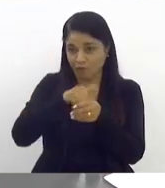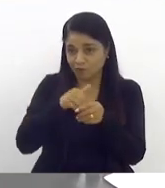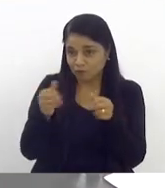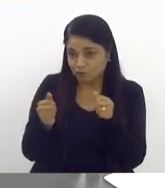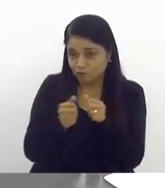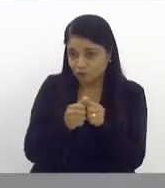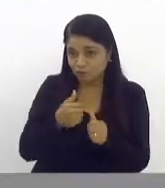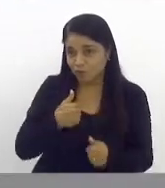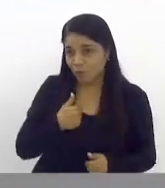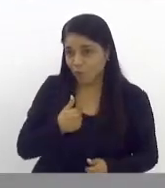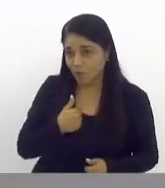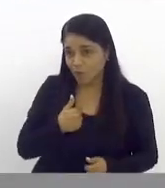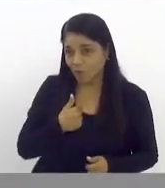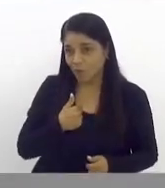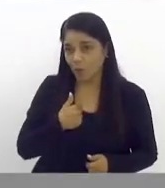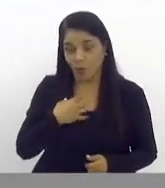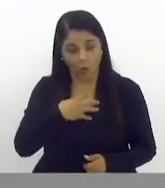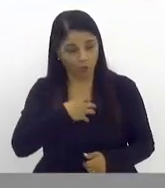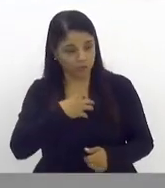bom.